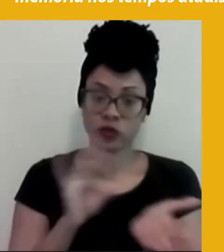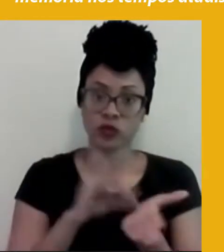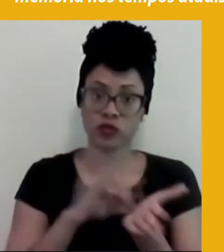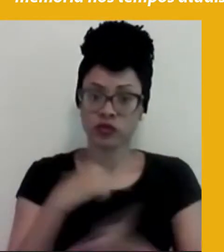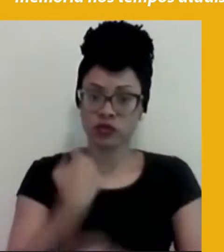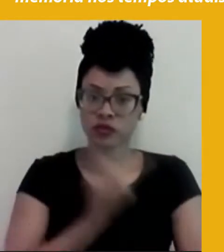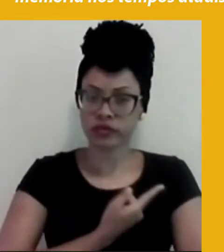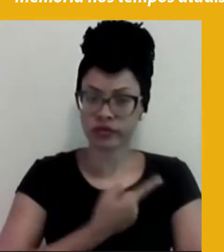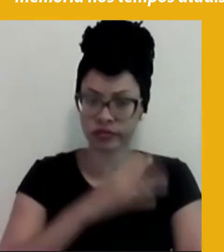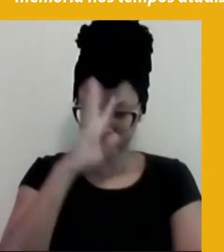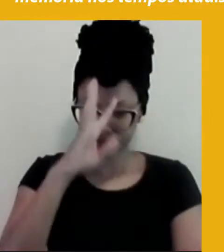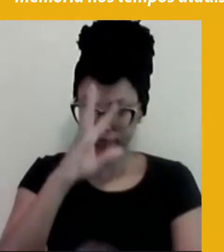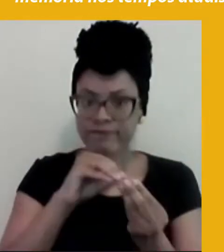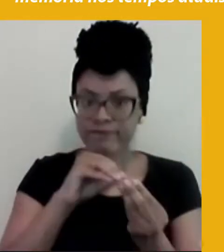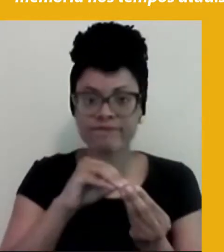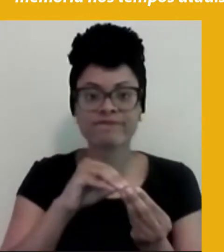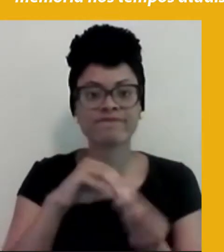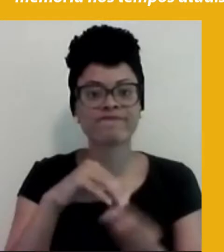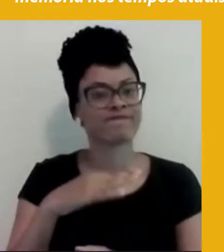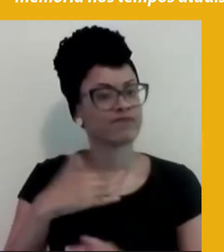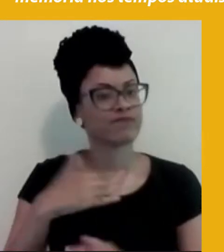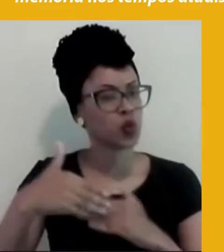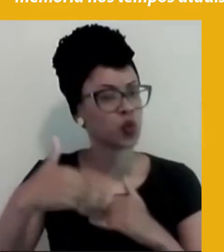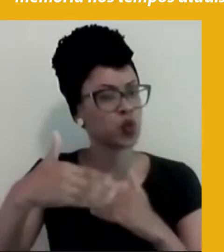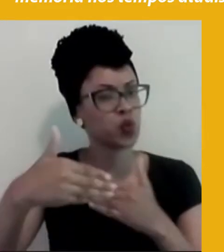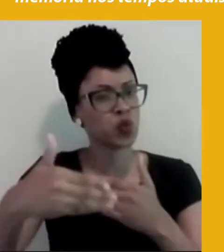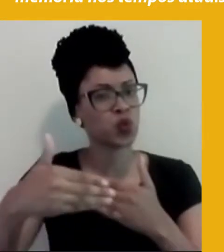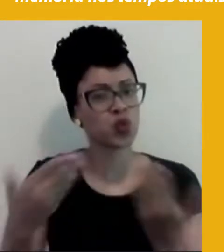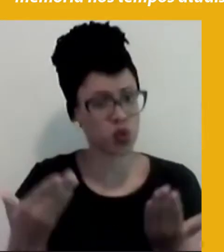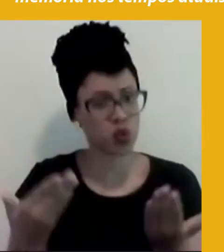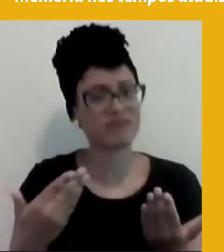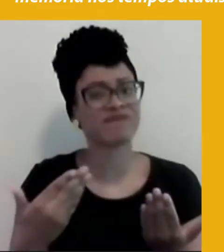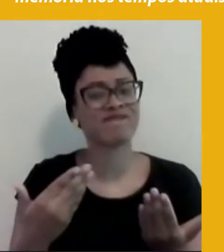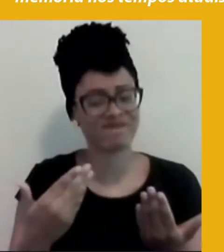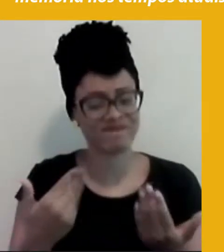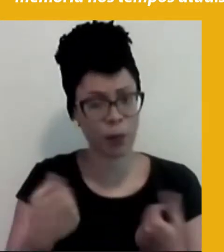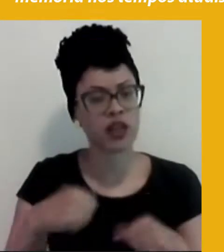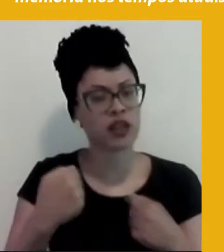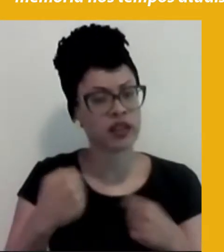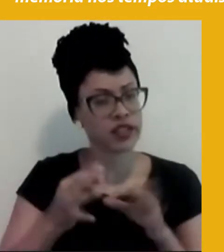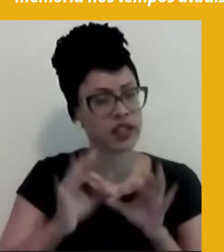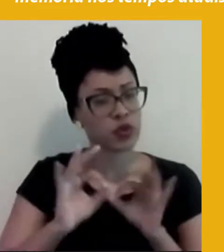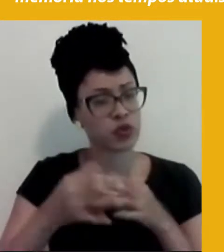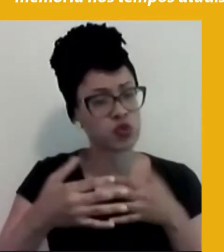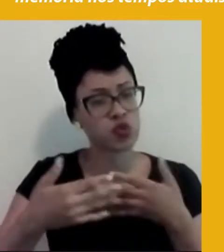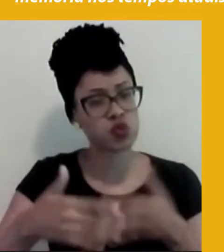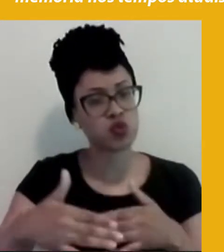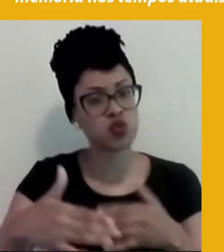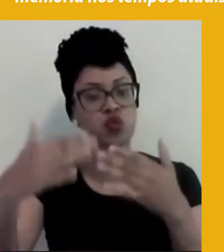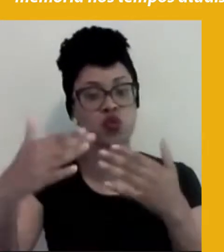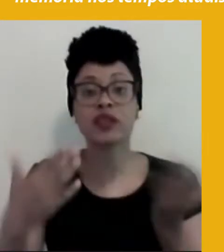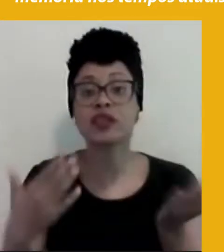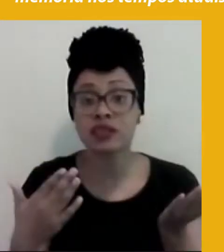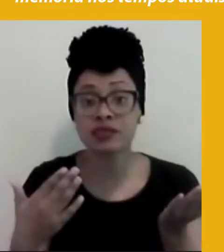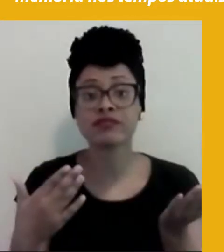mínimas de autoproteção, como sociedade. Como